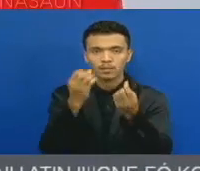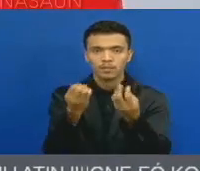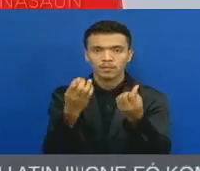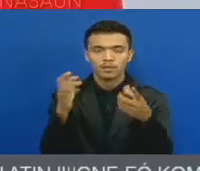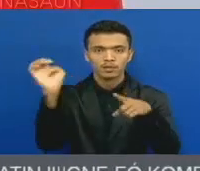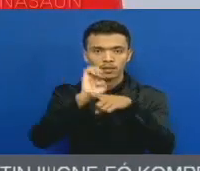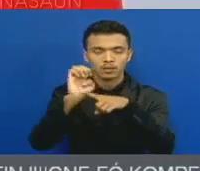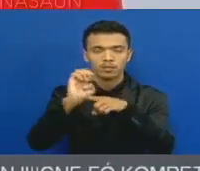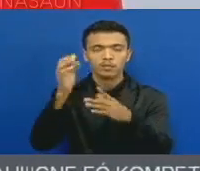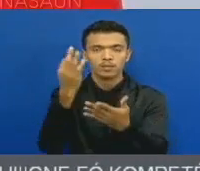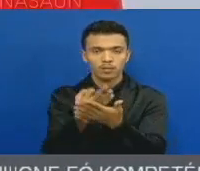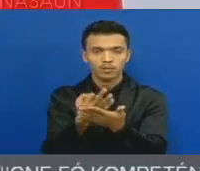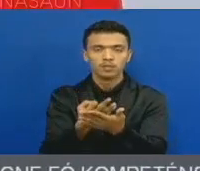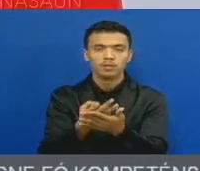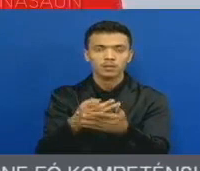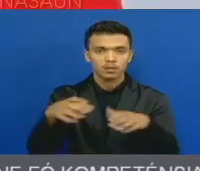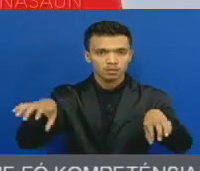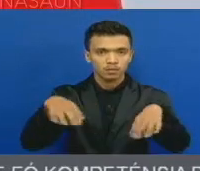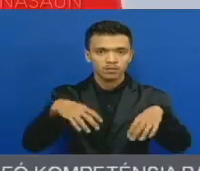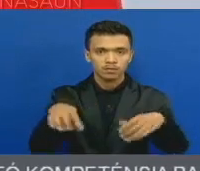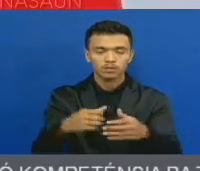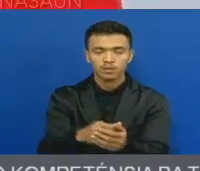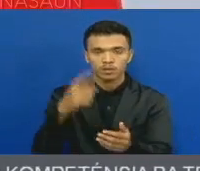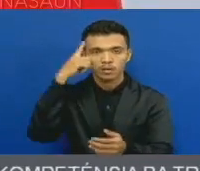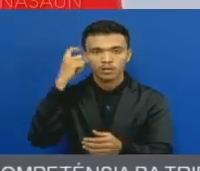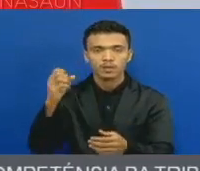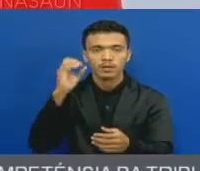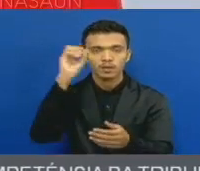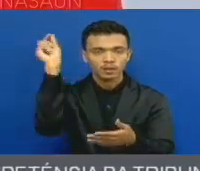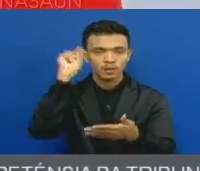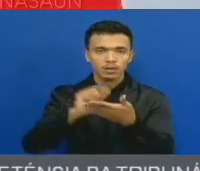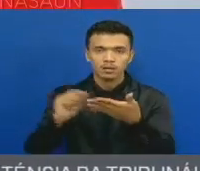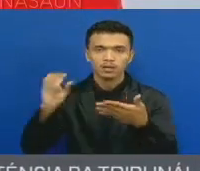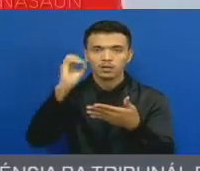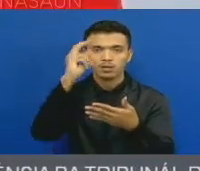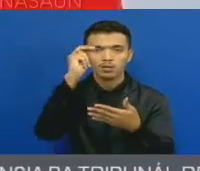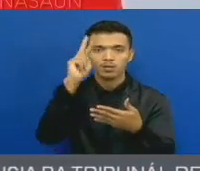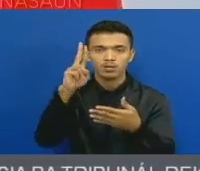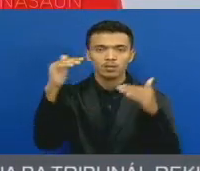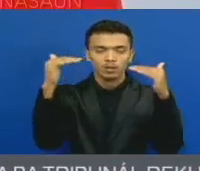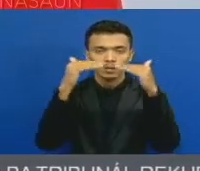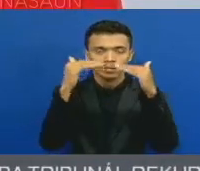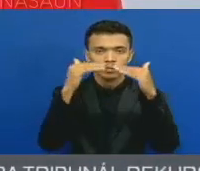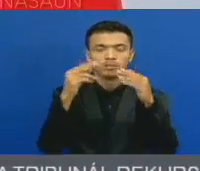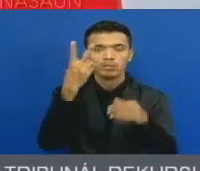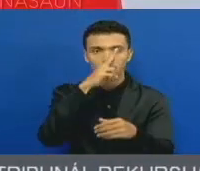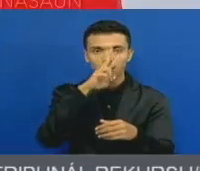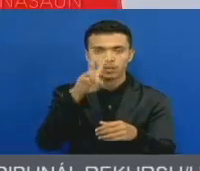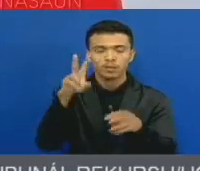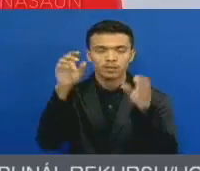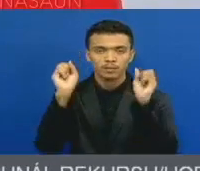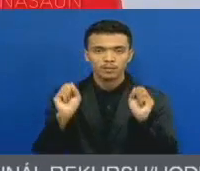problema financeiro, problema investimento. Também o secretário-geral convoca reunião de Anei para ver se